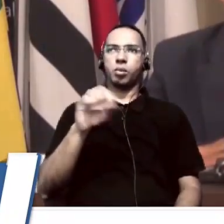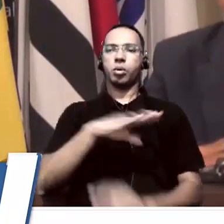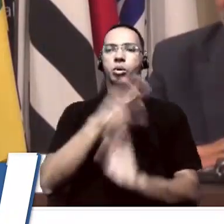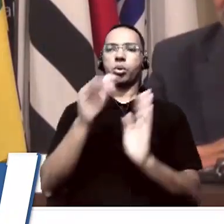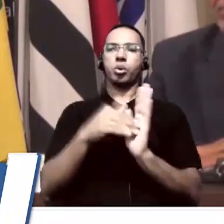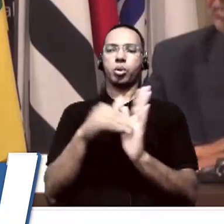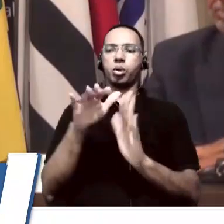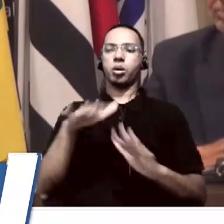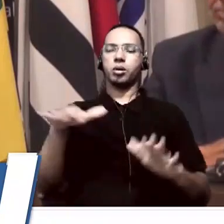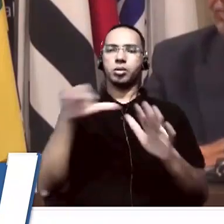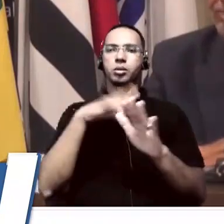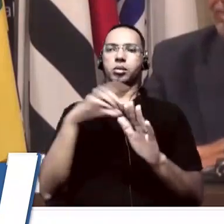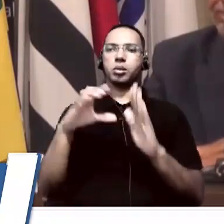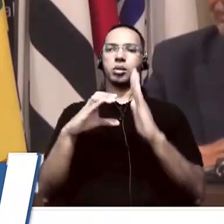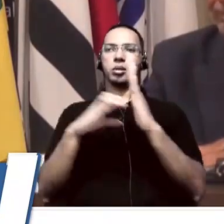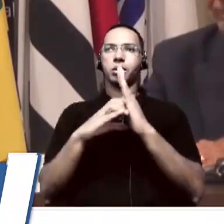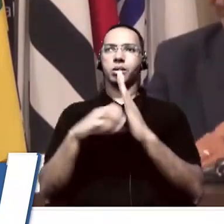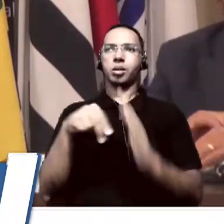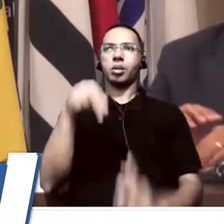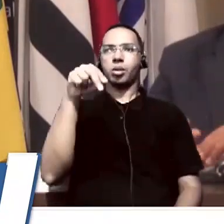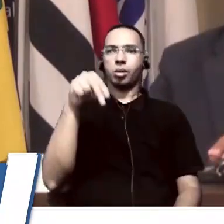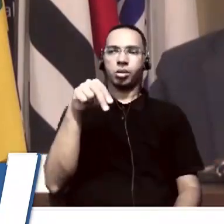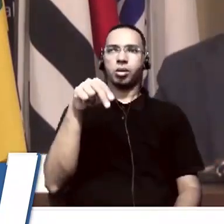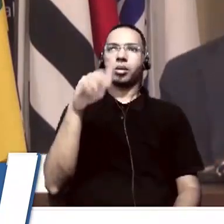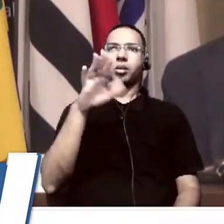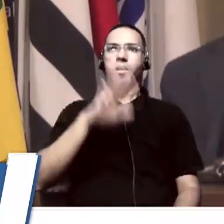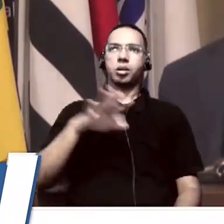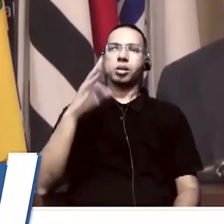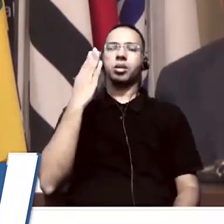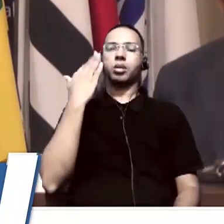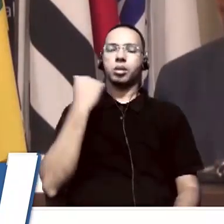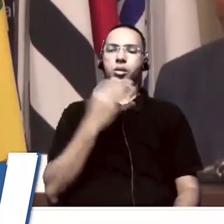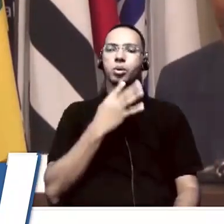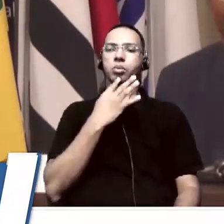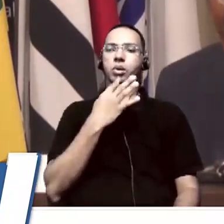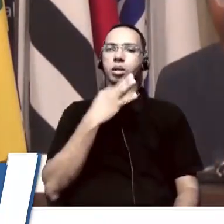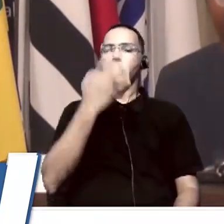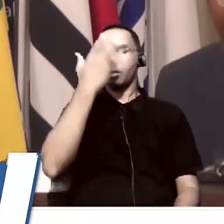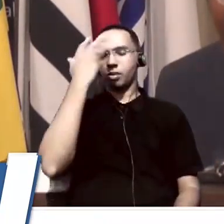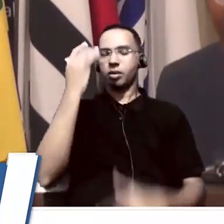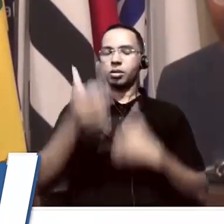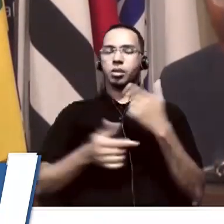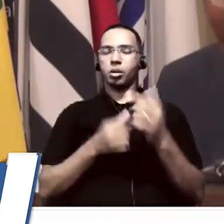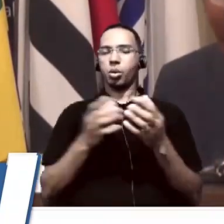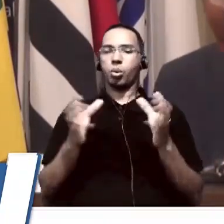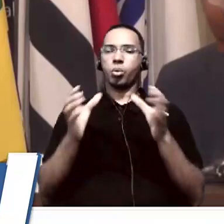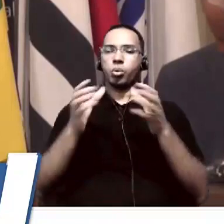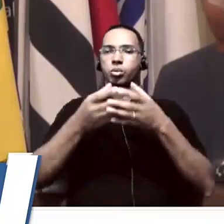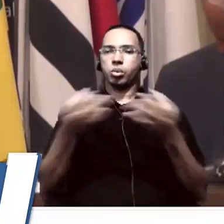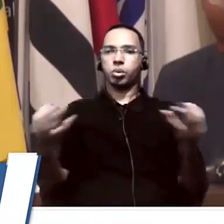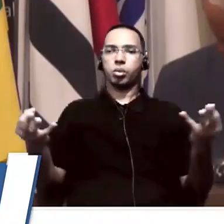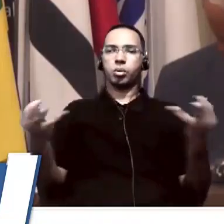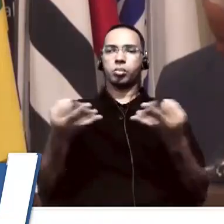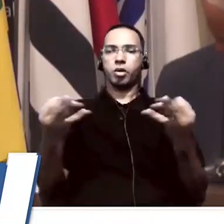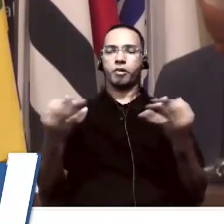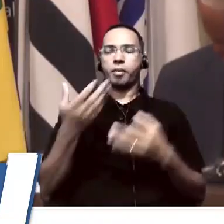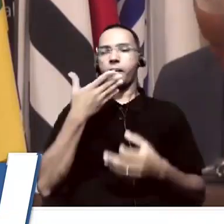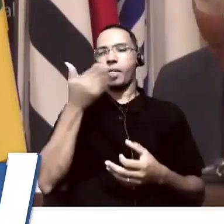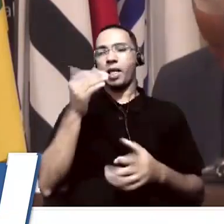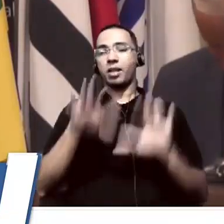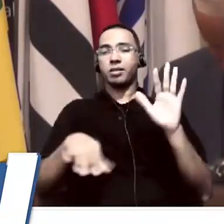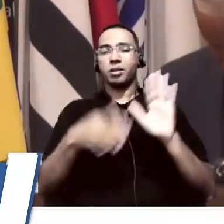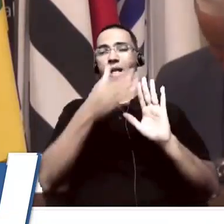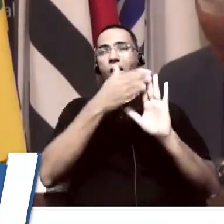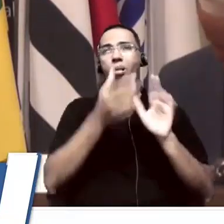tem o CRAS Nordeste. E a gente conhece as pessoas que estão trabalhando lá, a equipe, querem fazer o melhor. Às vezes as demandas são maiores.